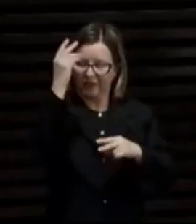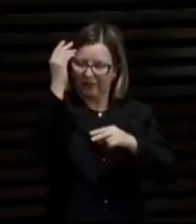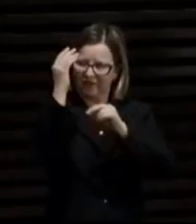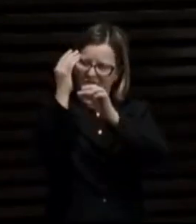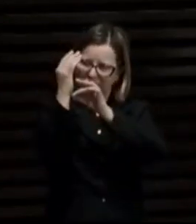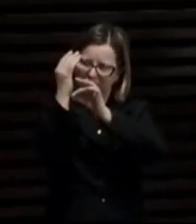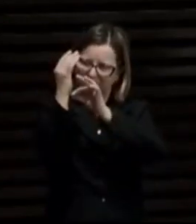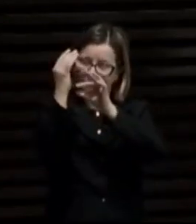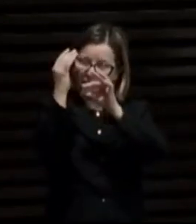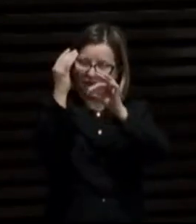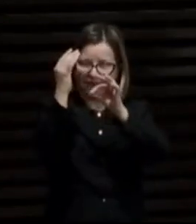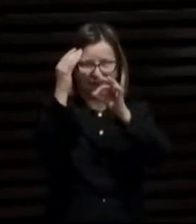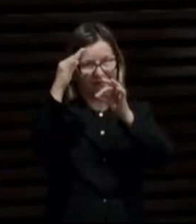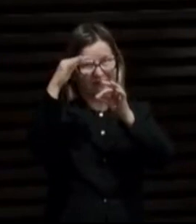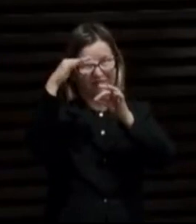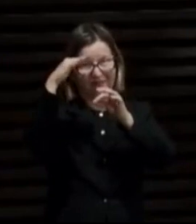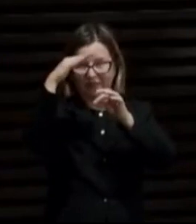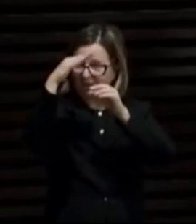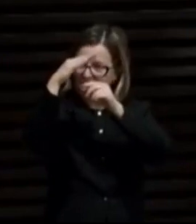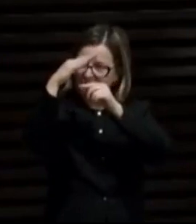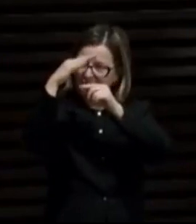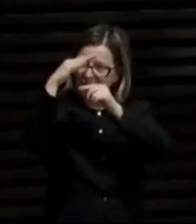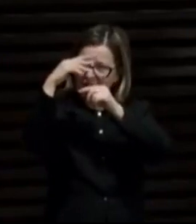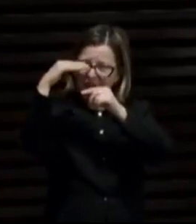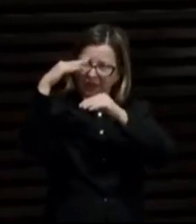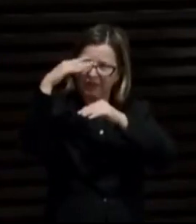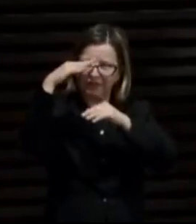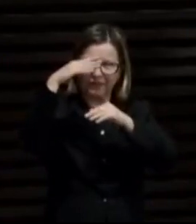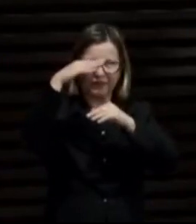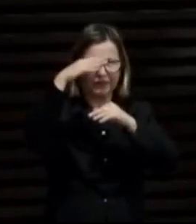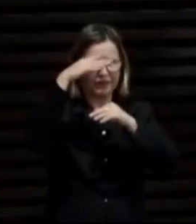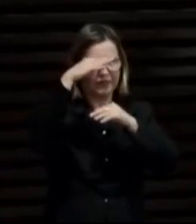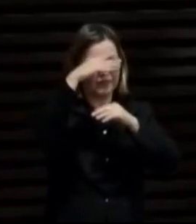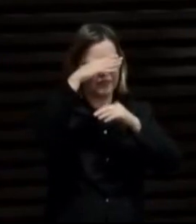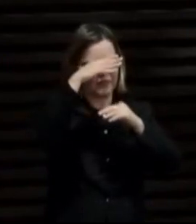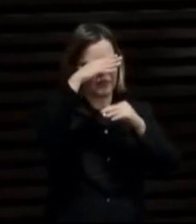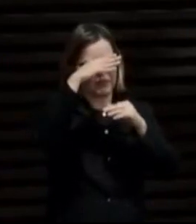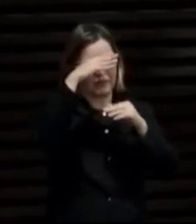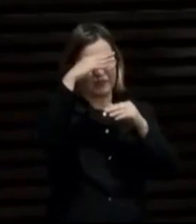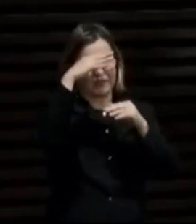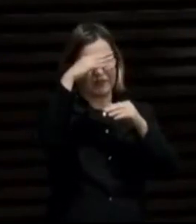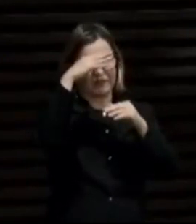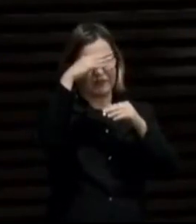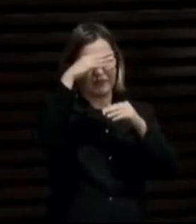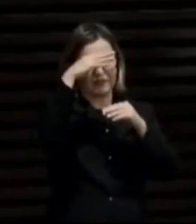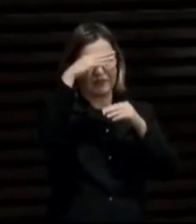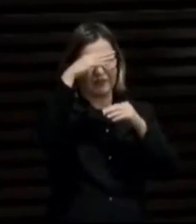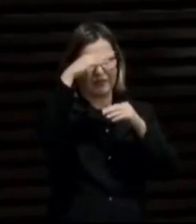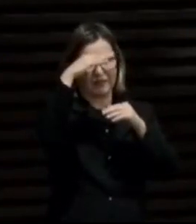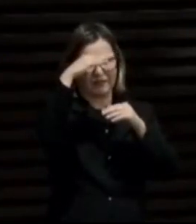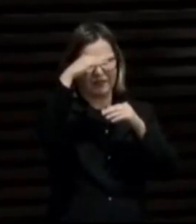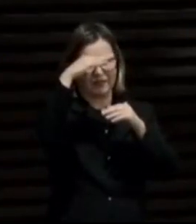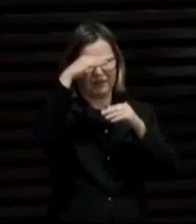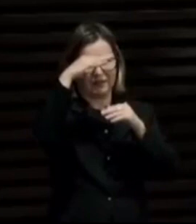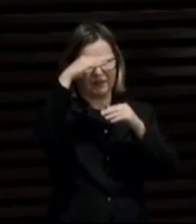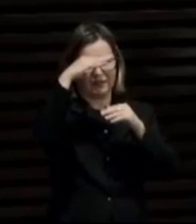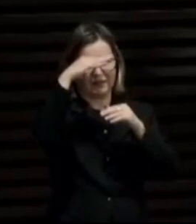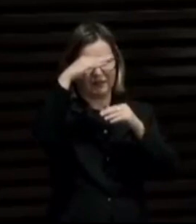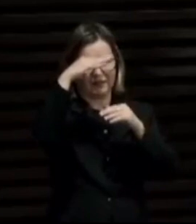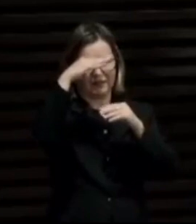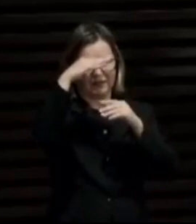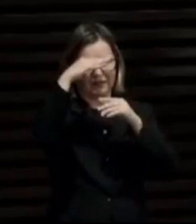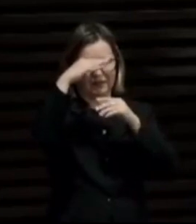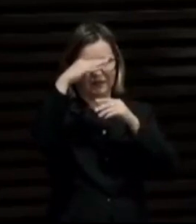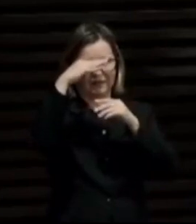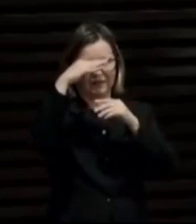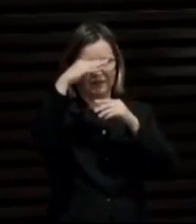folhinha bonitinha. Aí eu fui acompanhando aquele ramo, tal. Ele estava bem no pé do cavalo ali, da